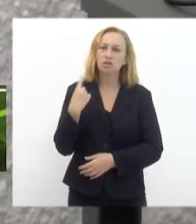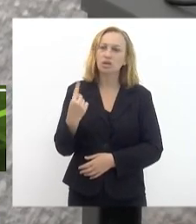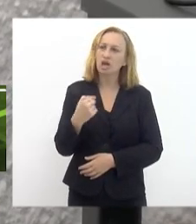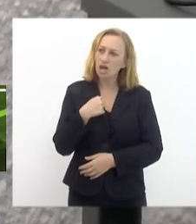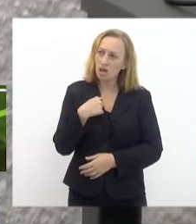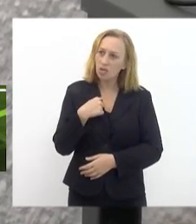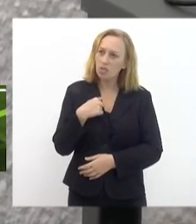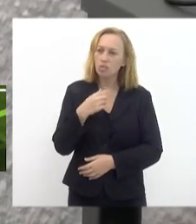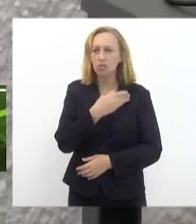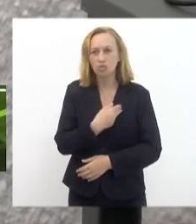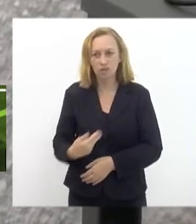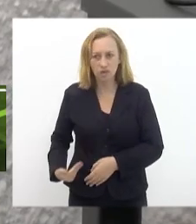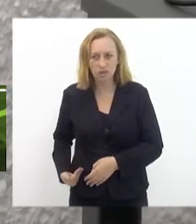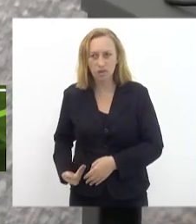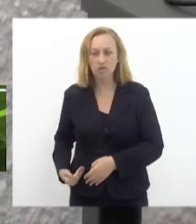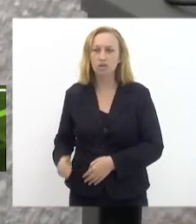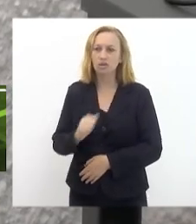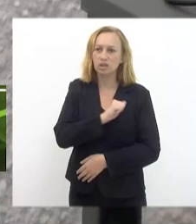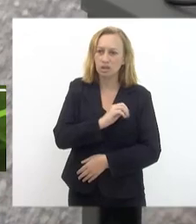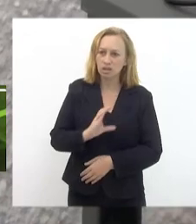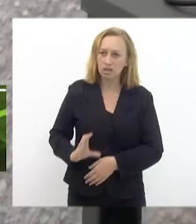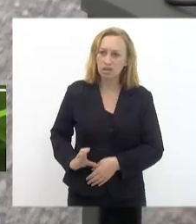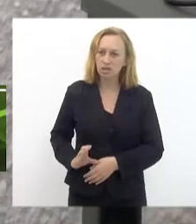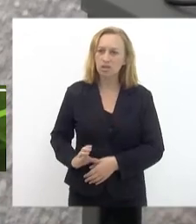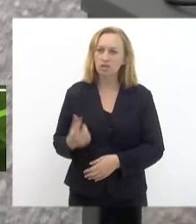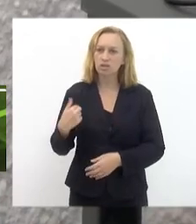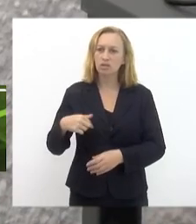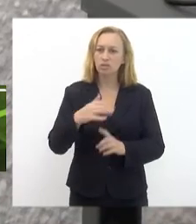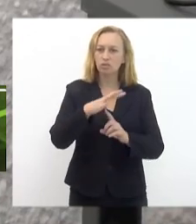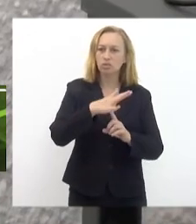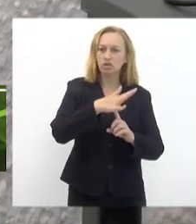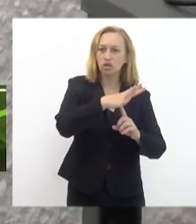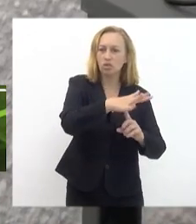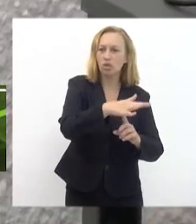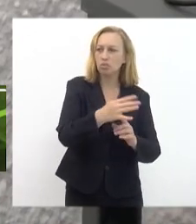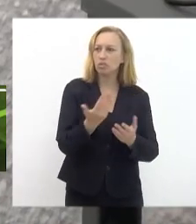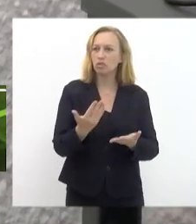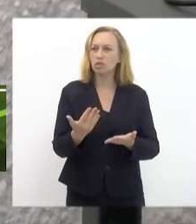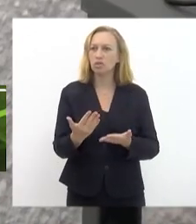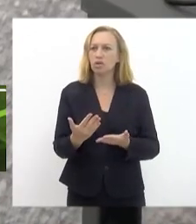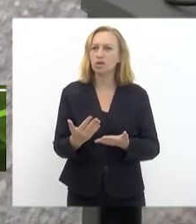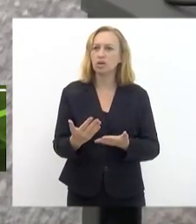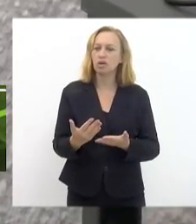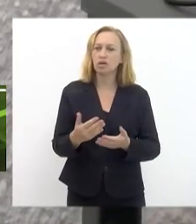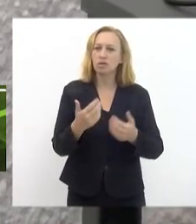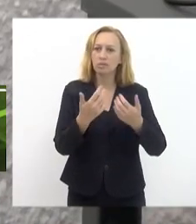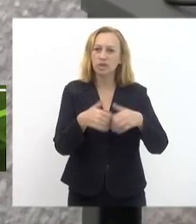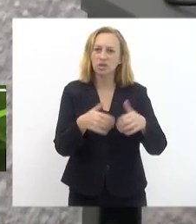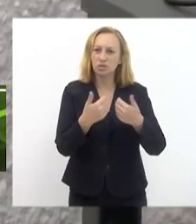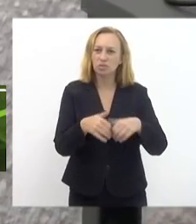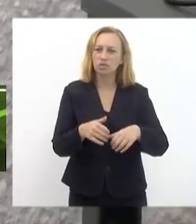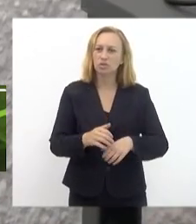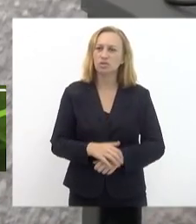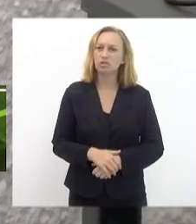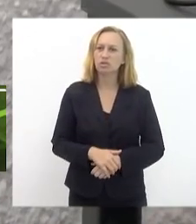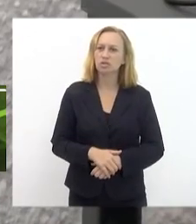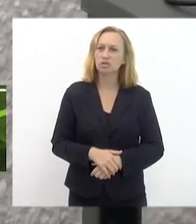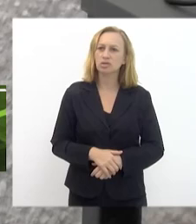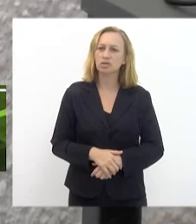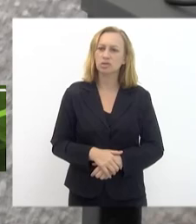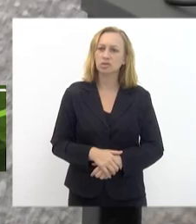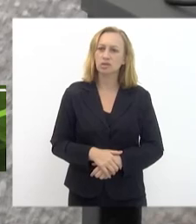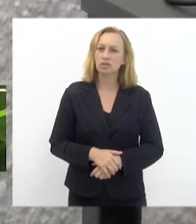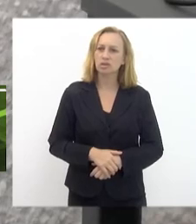nós eu Governador e o Andréa fomos de helicóptero para para Petrópolis Oxe